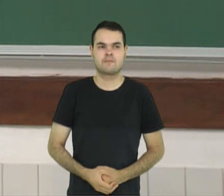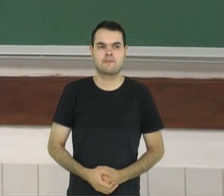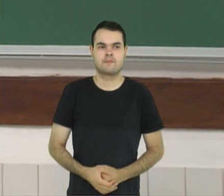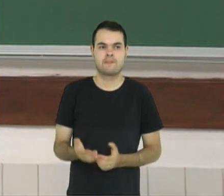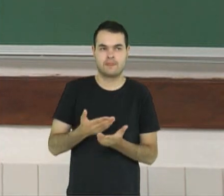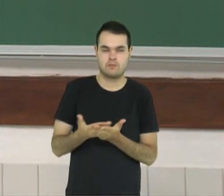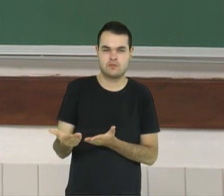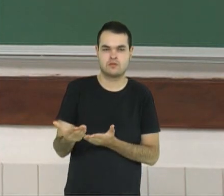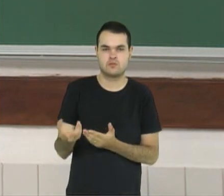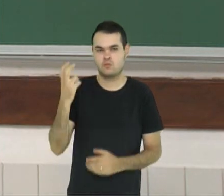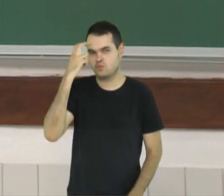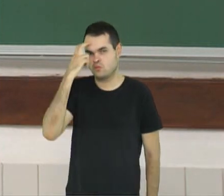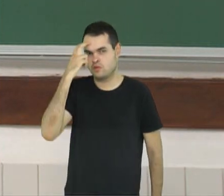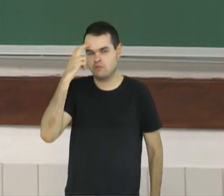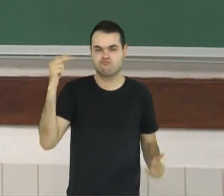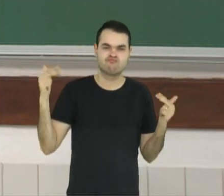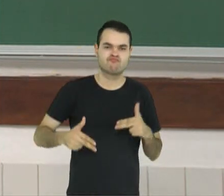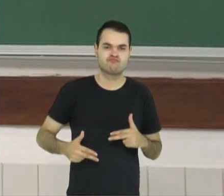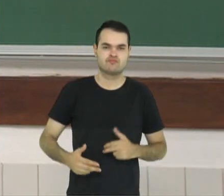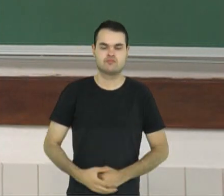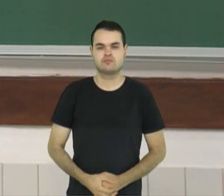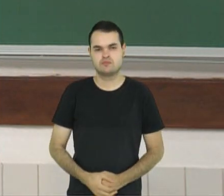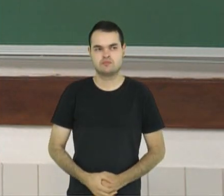Início da cultura hip hop.